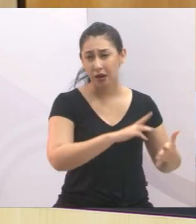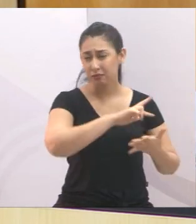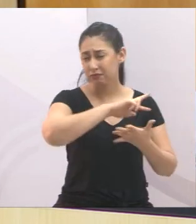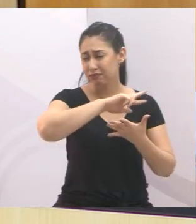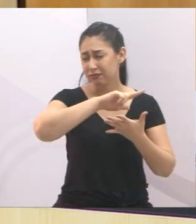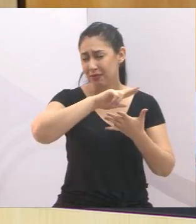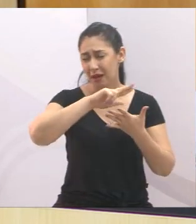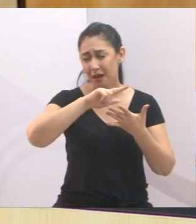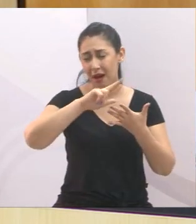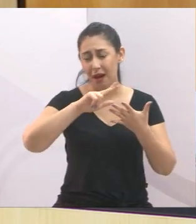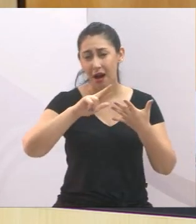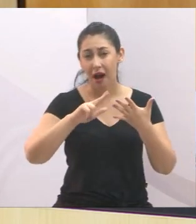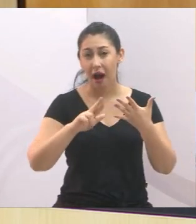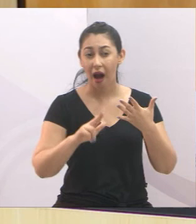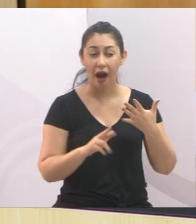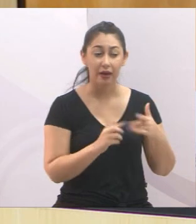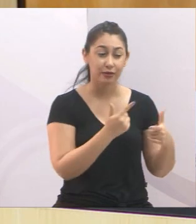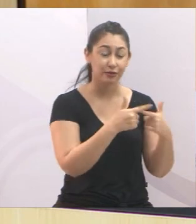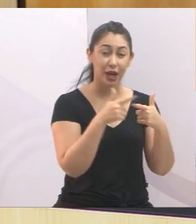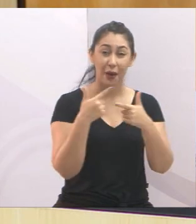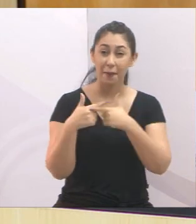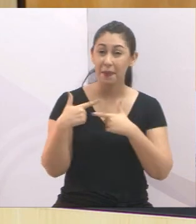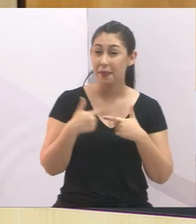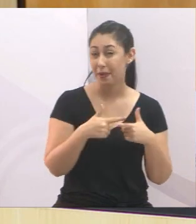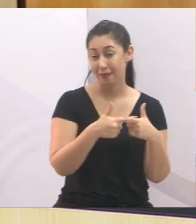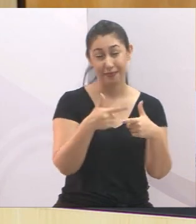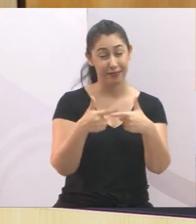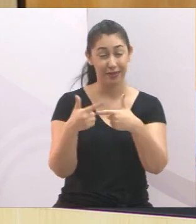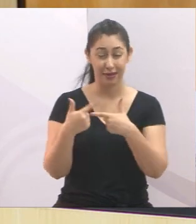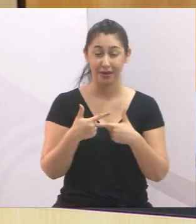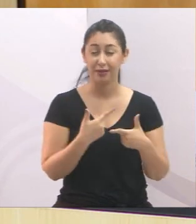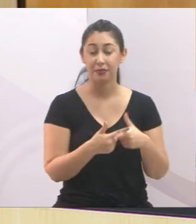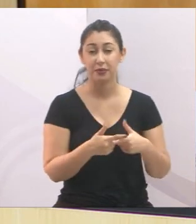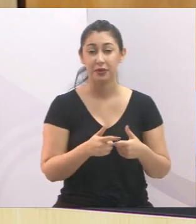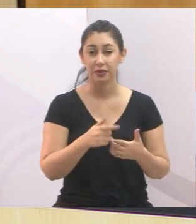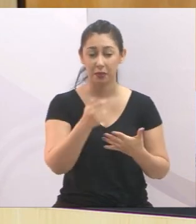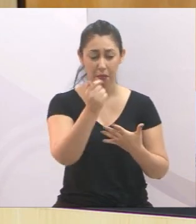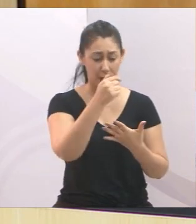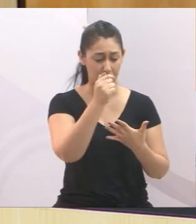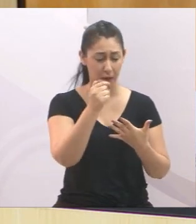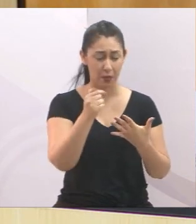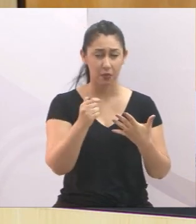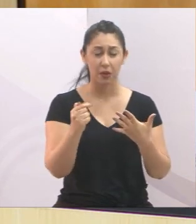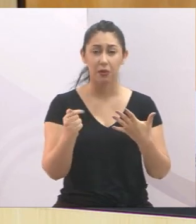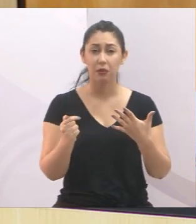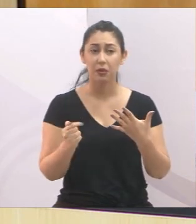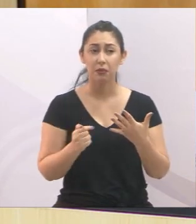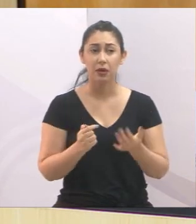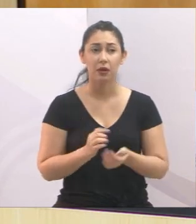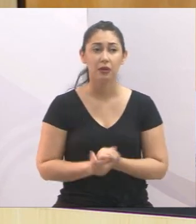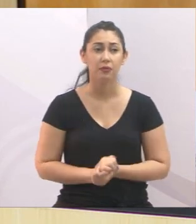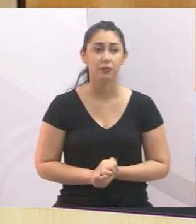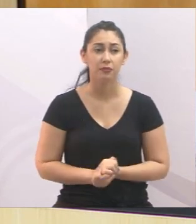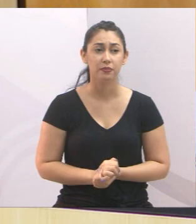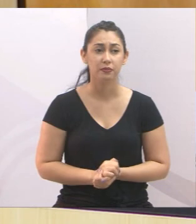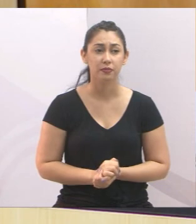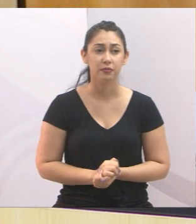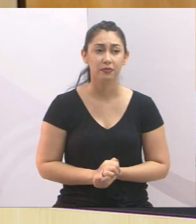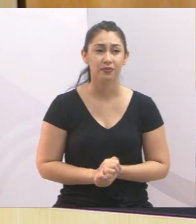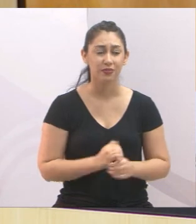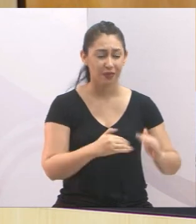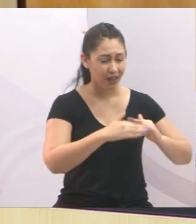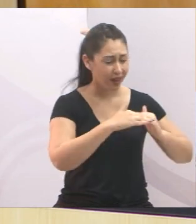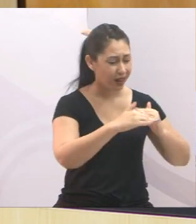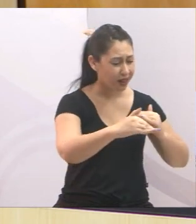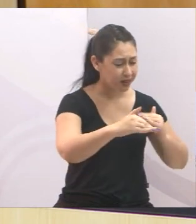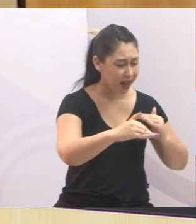de mourões e arame, não impedem bichos do terreno baldio ao entorno, tubulação aberta, criação de pombo, falta de calçamento